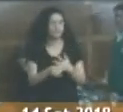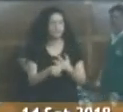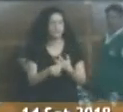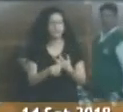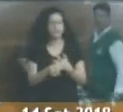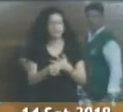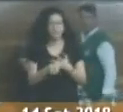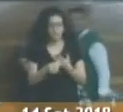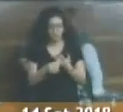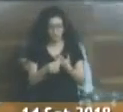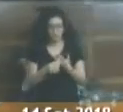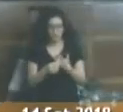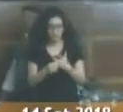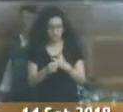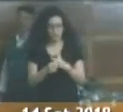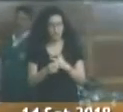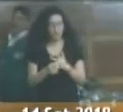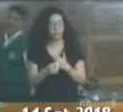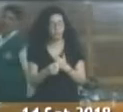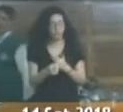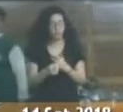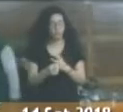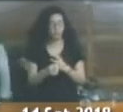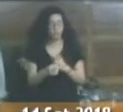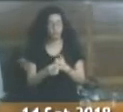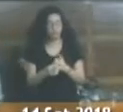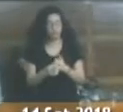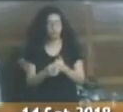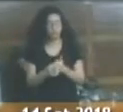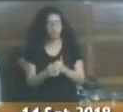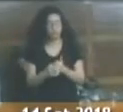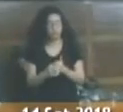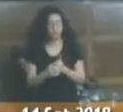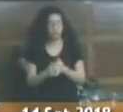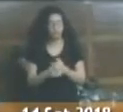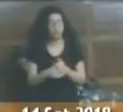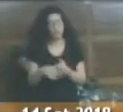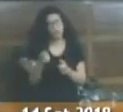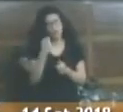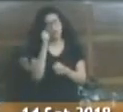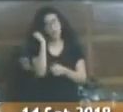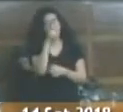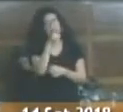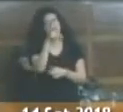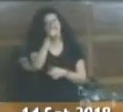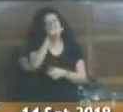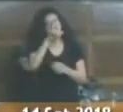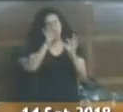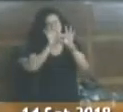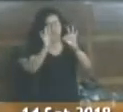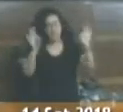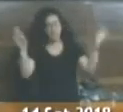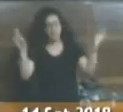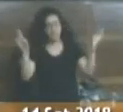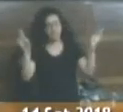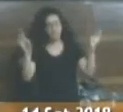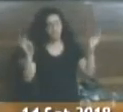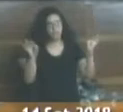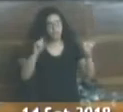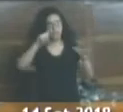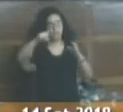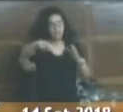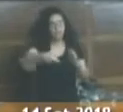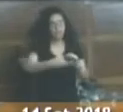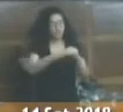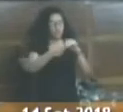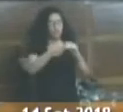até mesmo outras pessoas para vender. Pescaria de linha, pescaria de arpão, isso não vai acabar com peixe